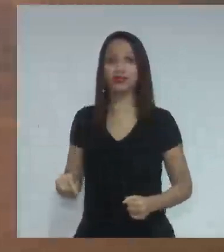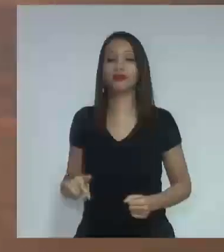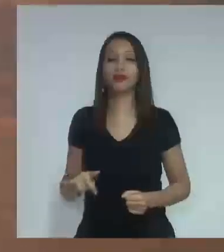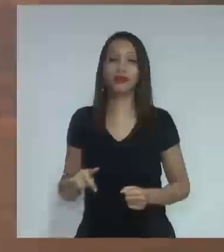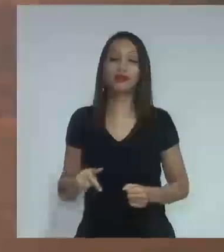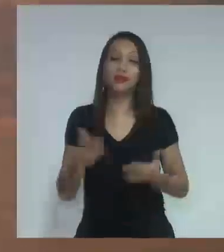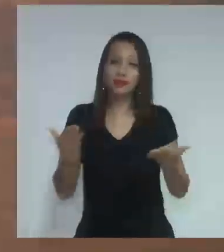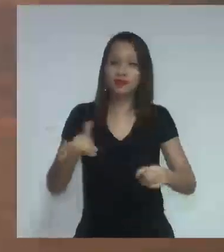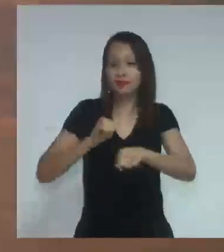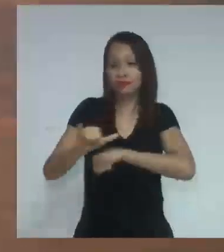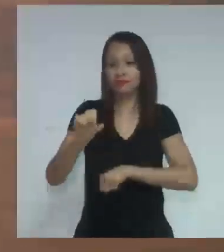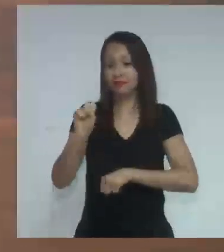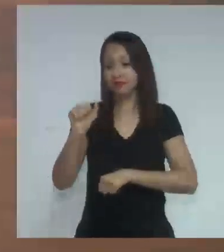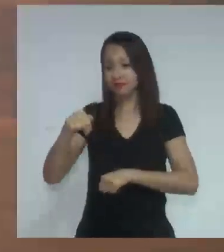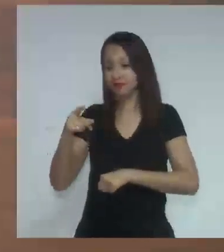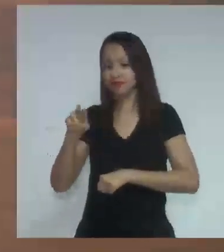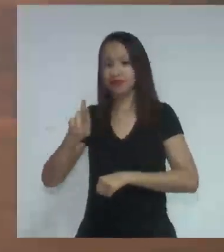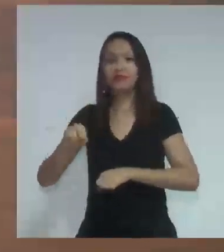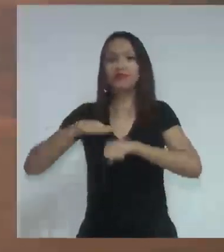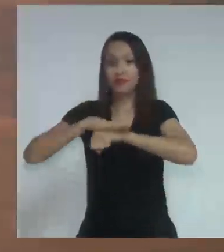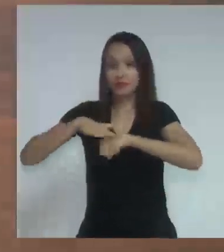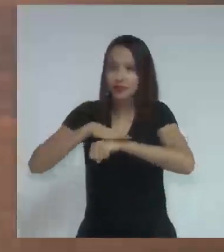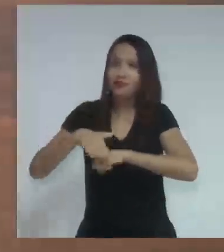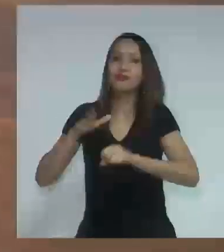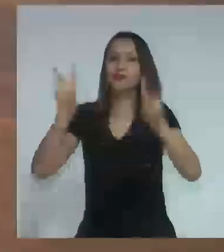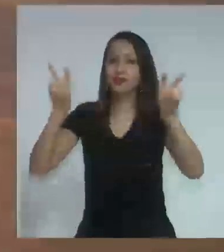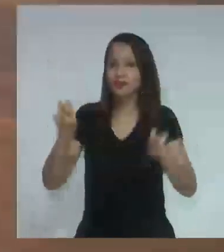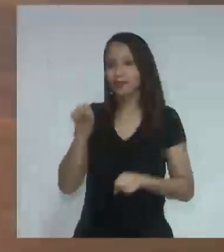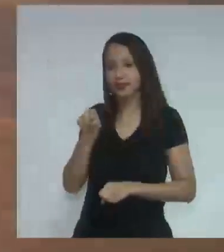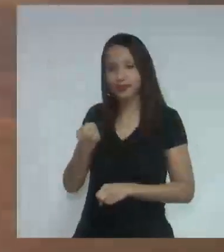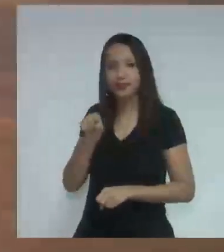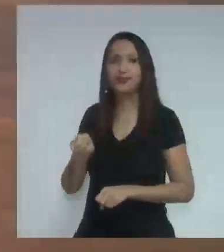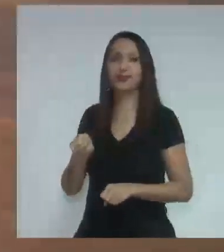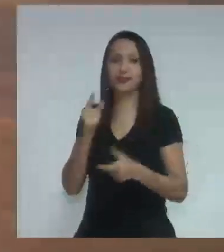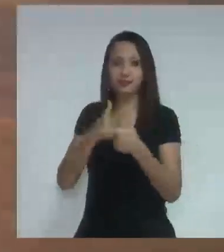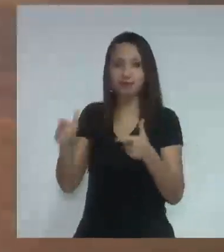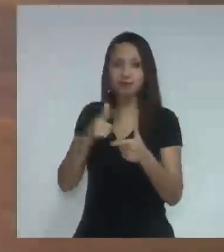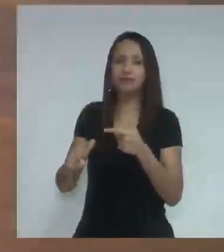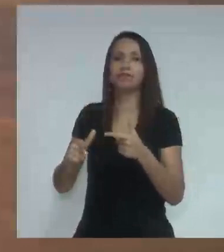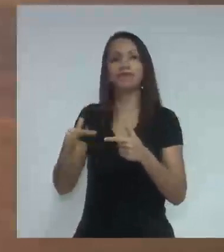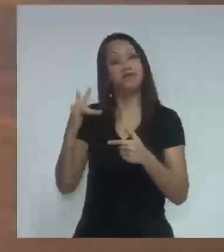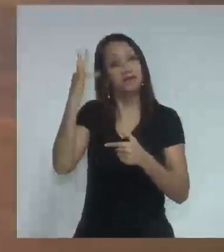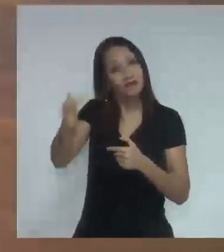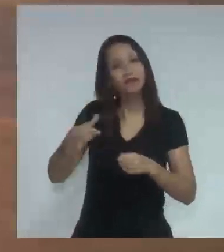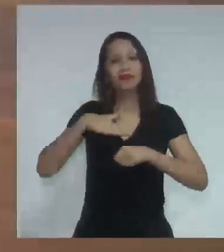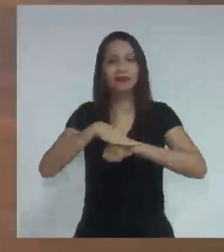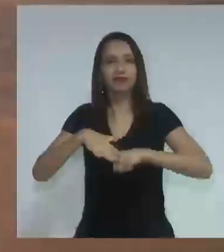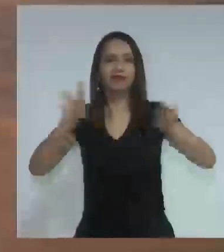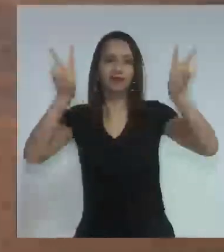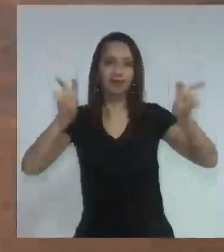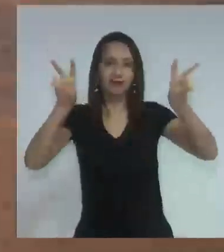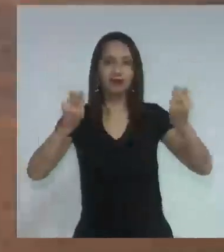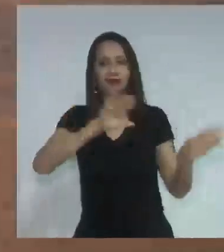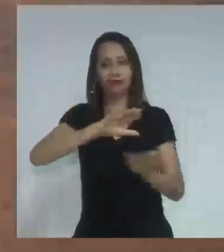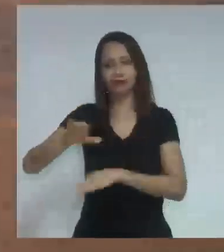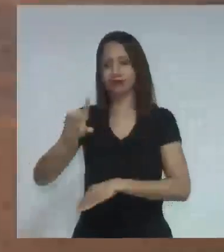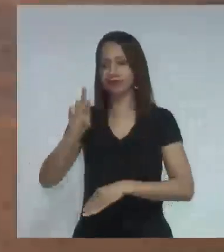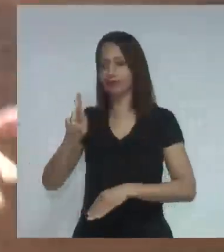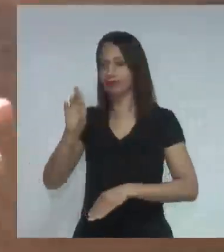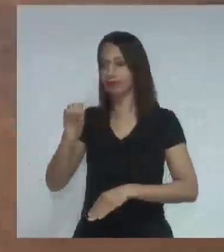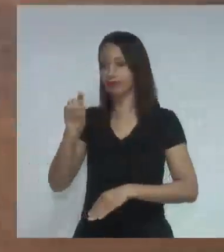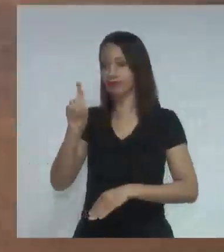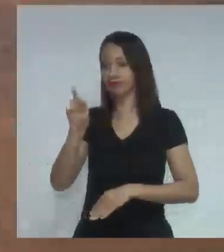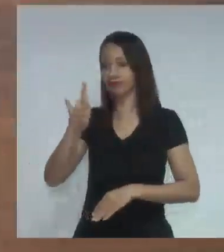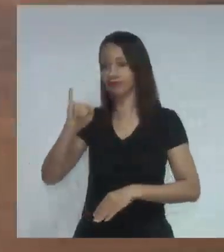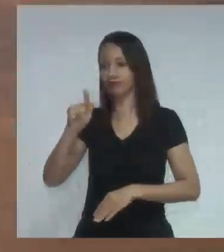mas já conversei um pouco com ele sobre isso e disse que nós conversaríamos ainda mais sobre esse tema. Rodrigo Paixão, outra